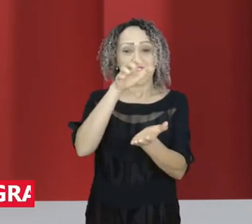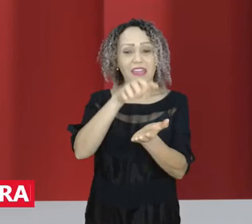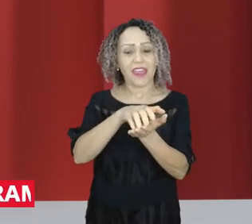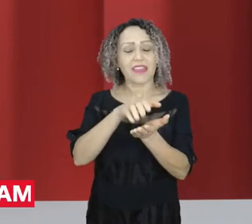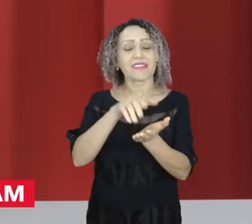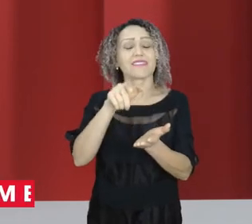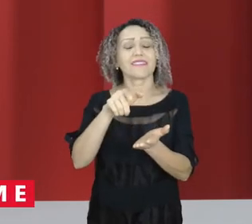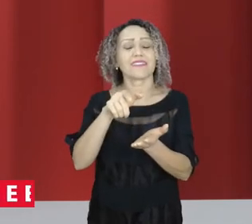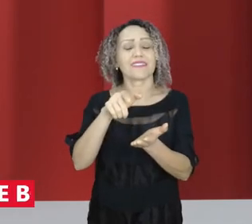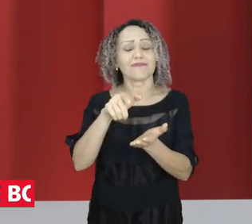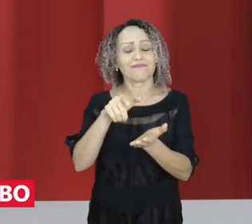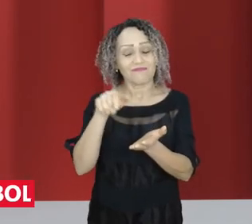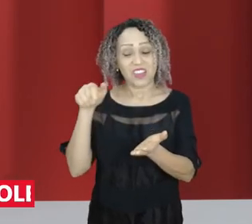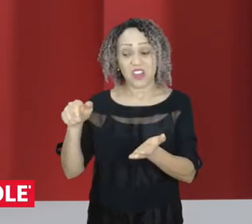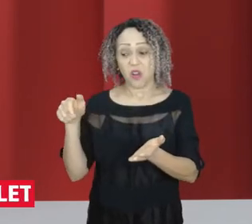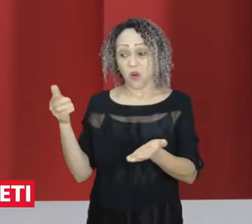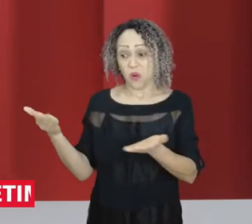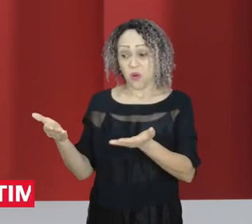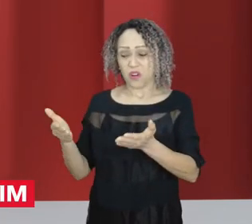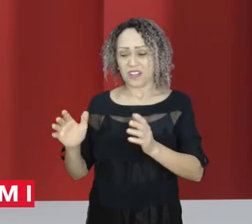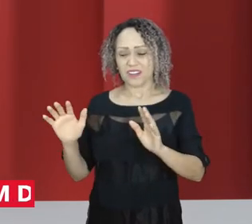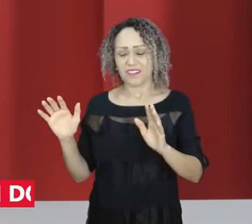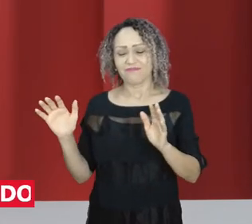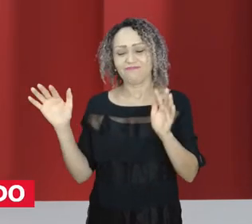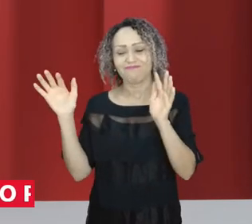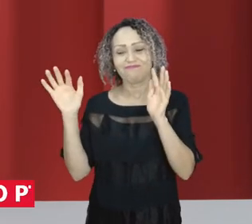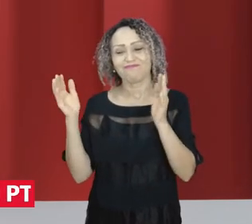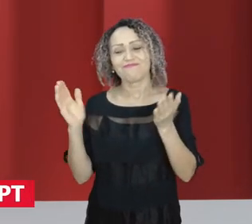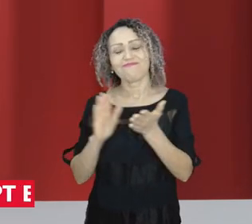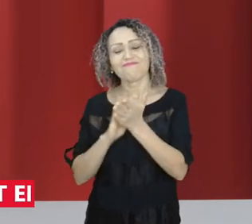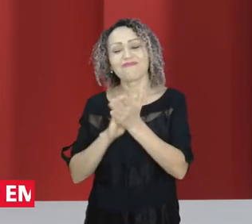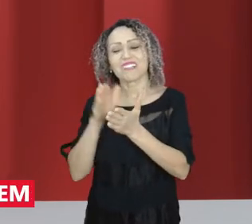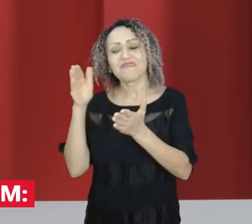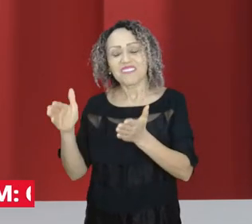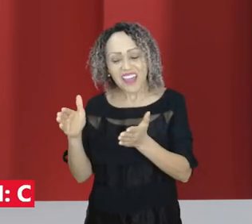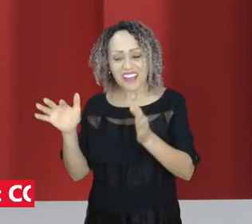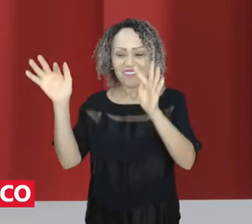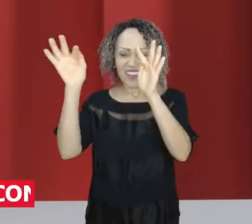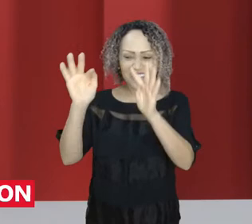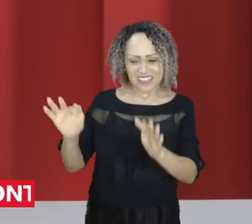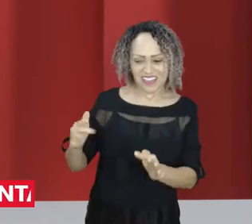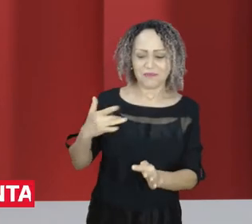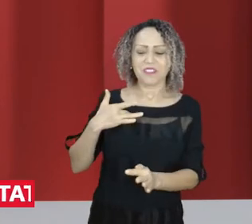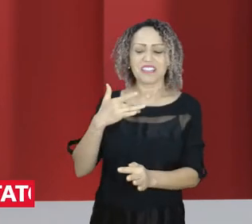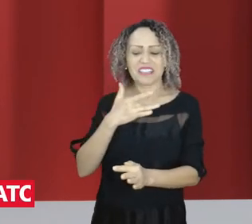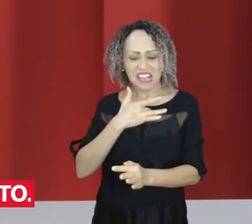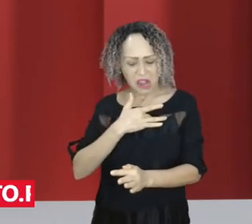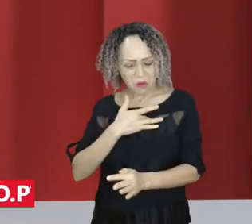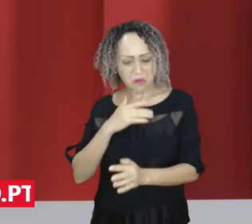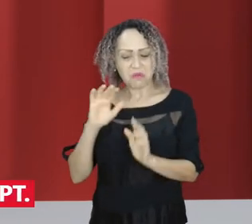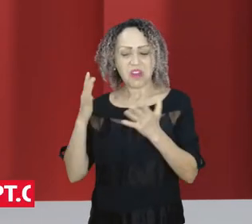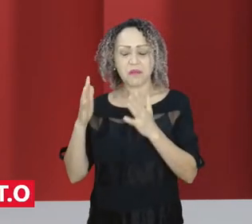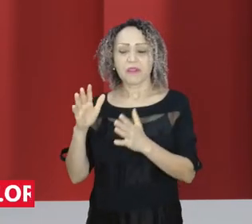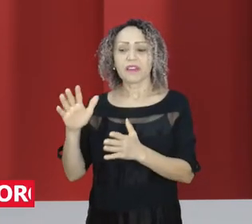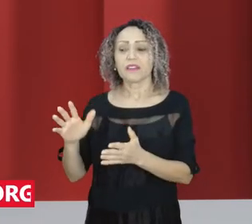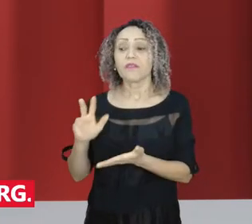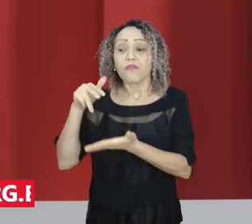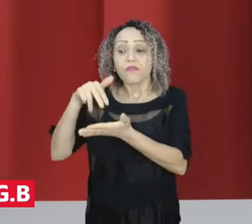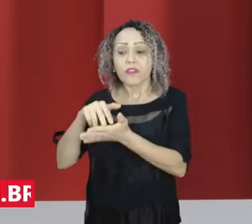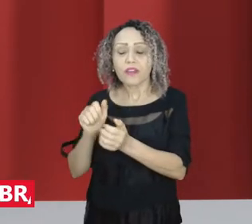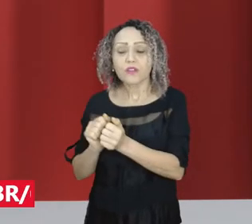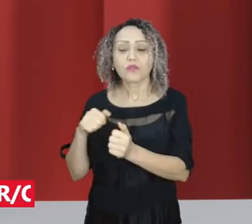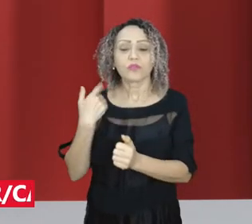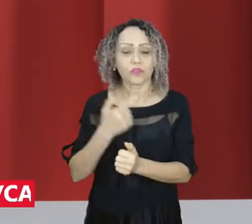30 de outubro. Esse é o meu desejo aí para você. Muita saúde, fica aqui com a gente. João Vitório também não vê a hora de